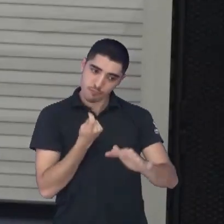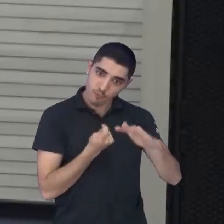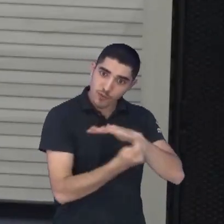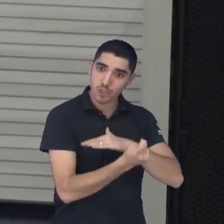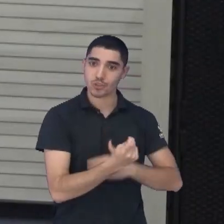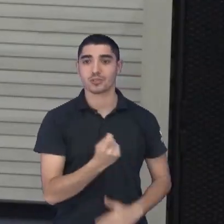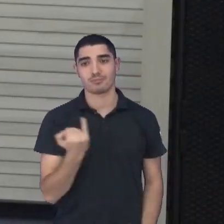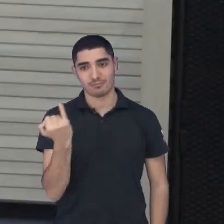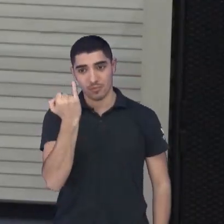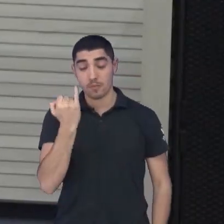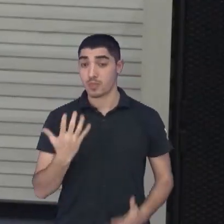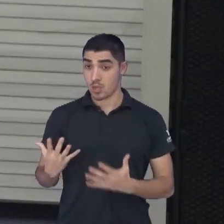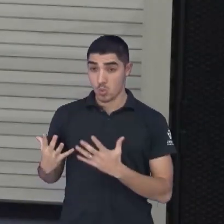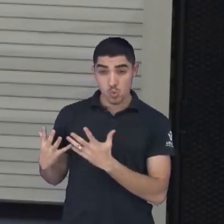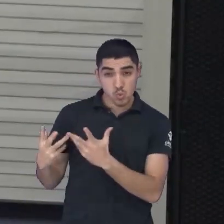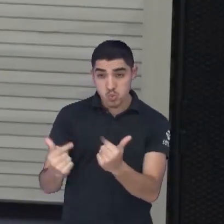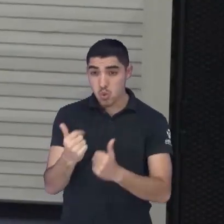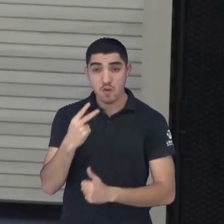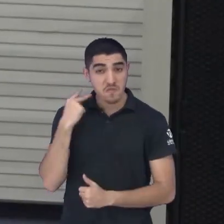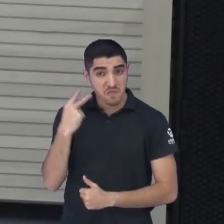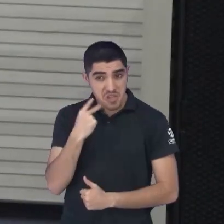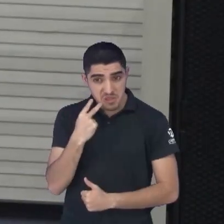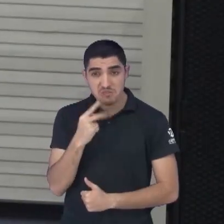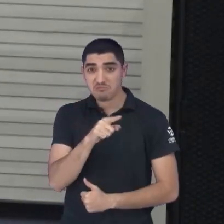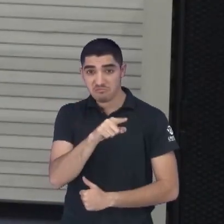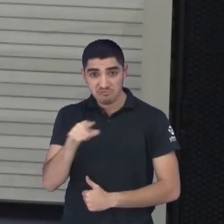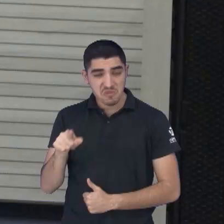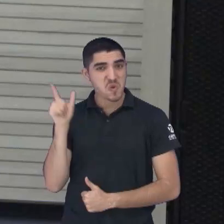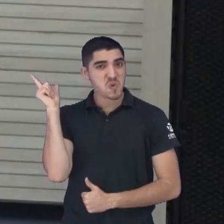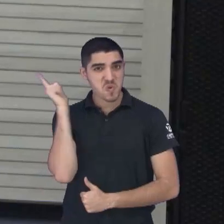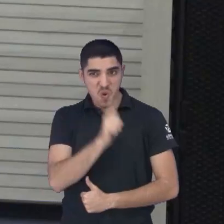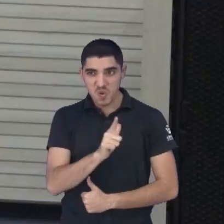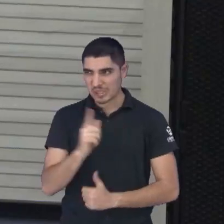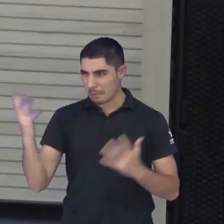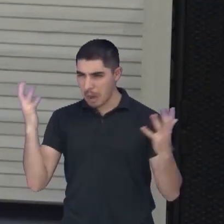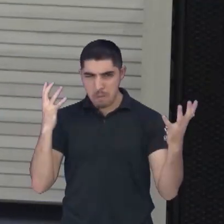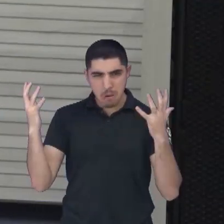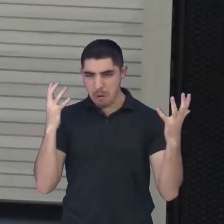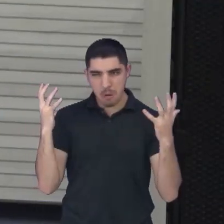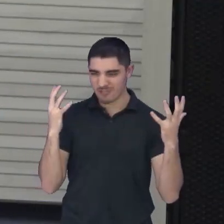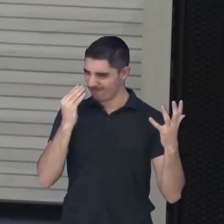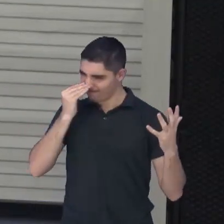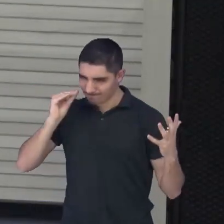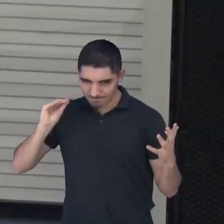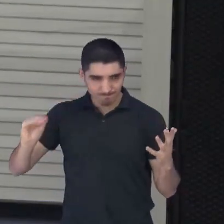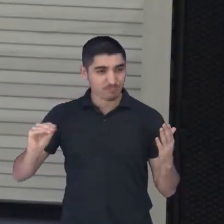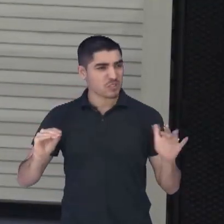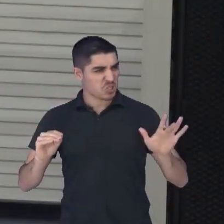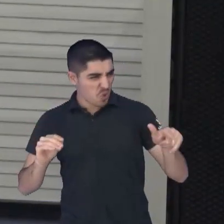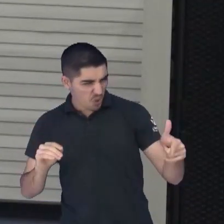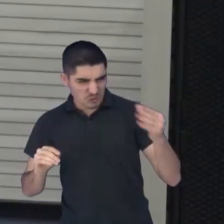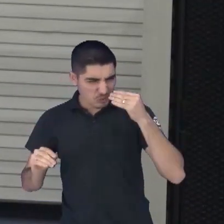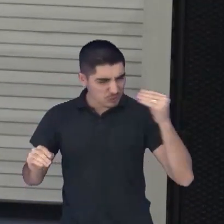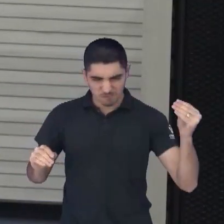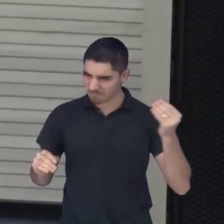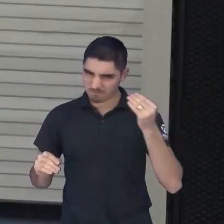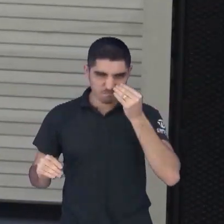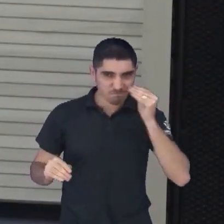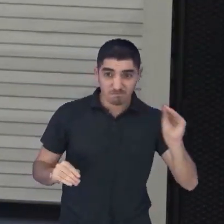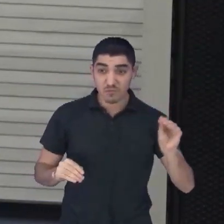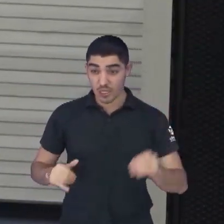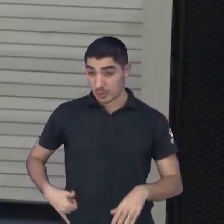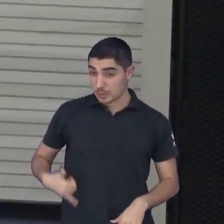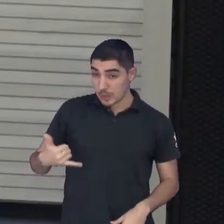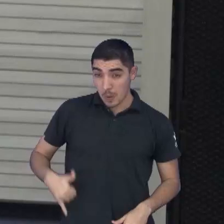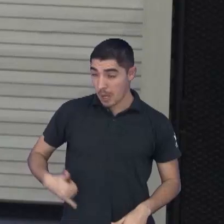a todos os vereadores que superaram a pressão, porque teve pressão de todos os lados. O celular não